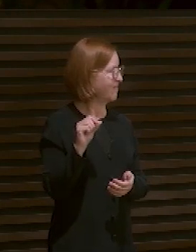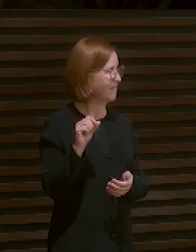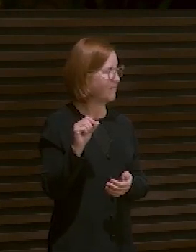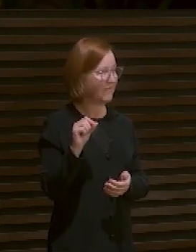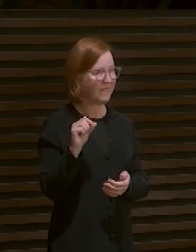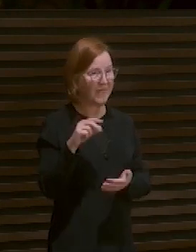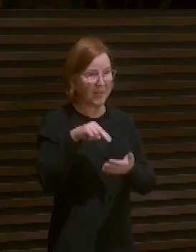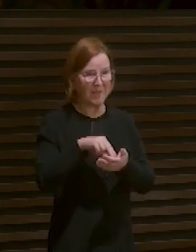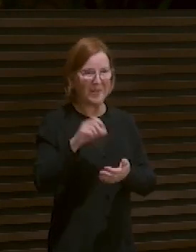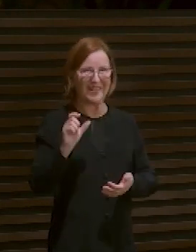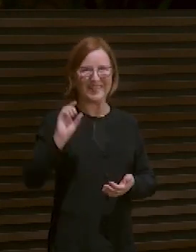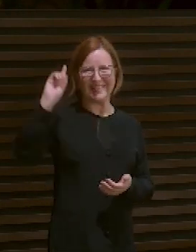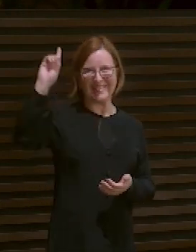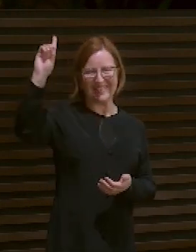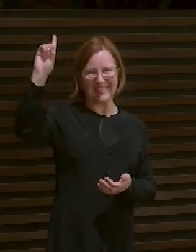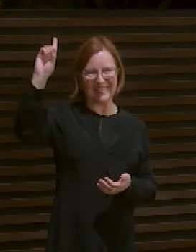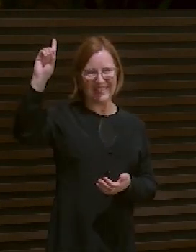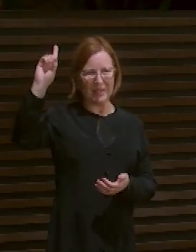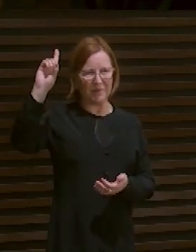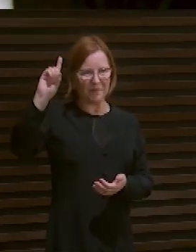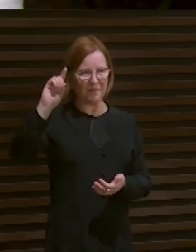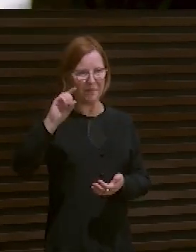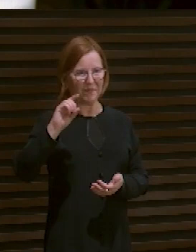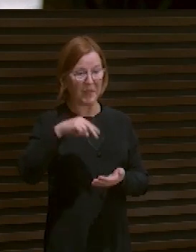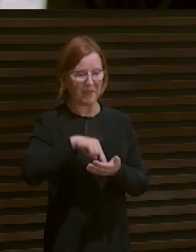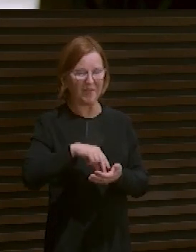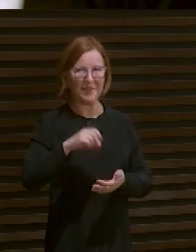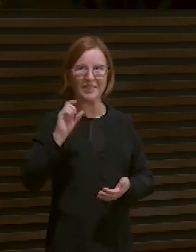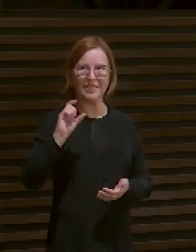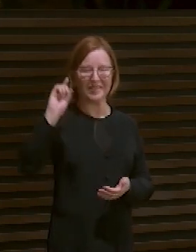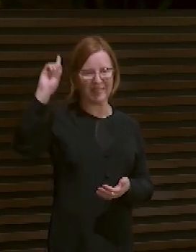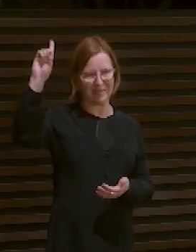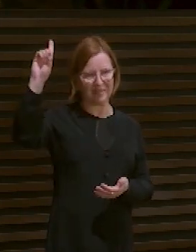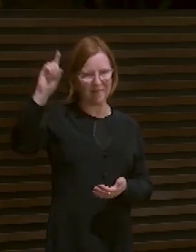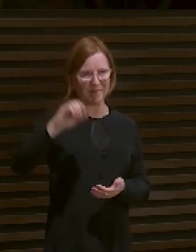Baseado na palavra de Deus. Baseado na palavra de Deus.